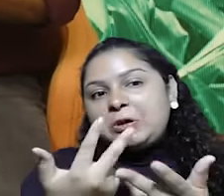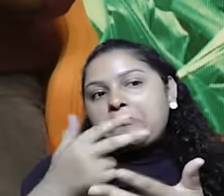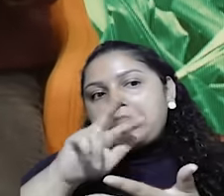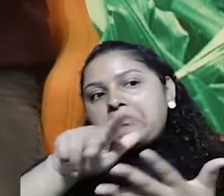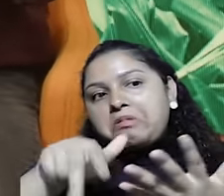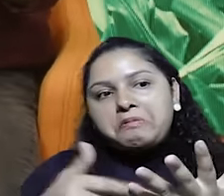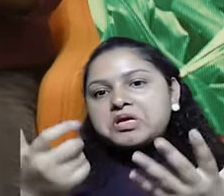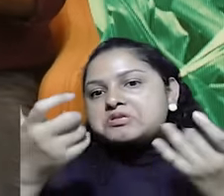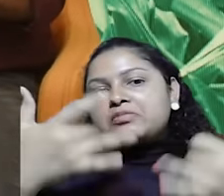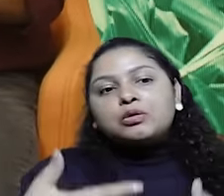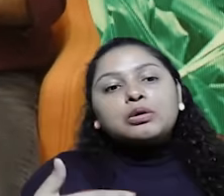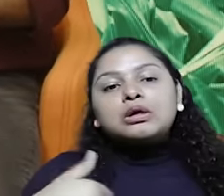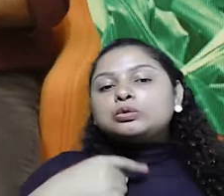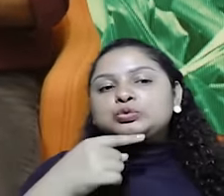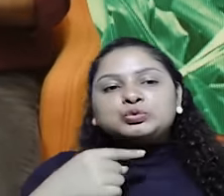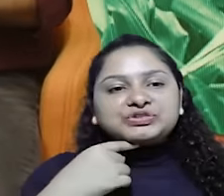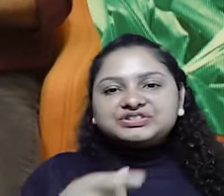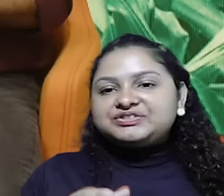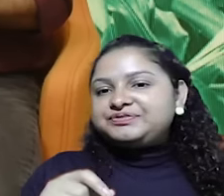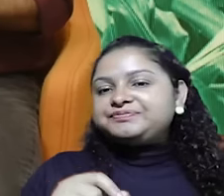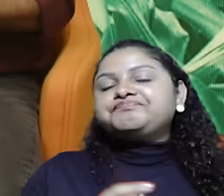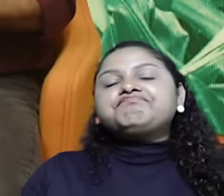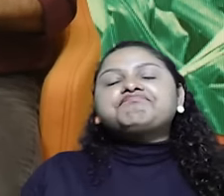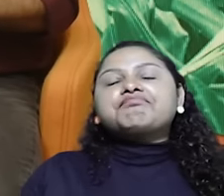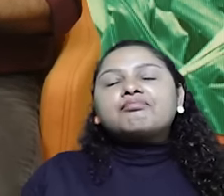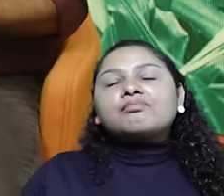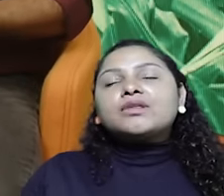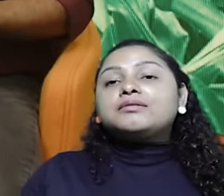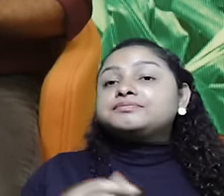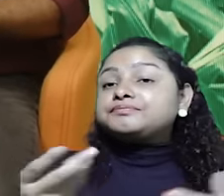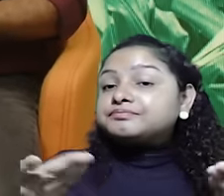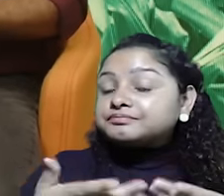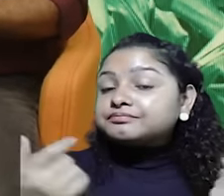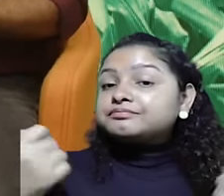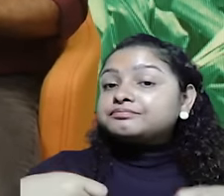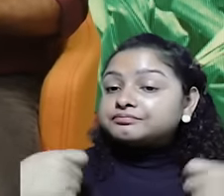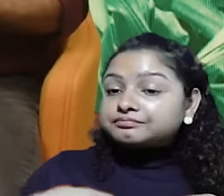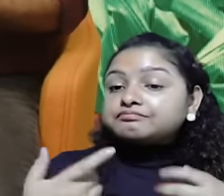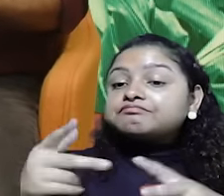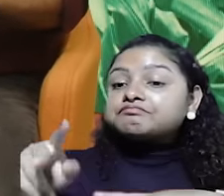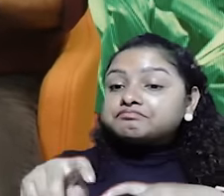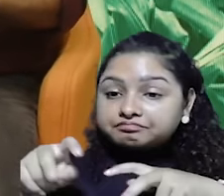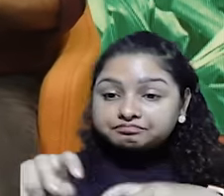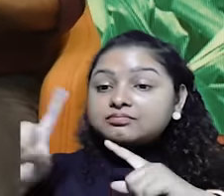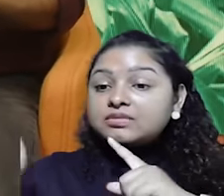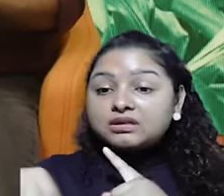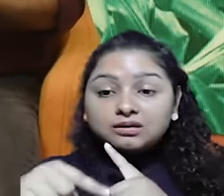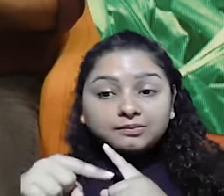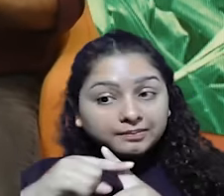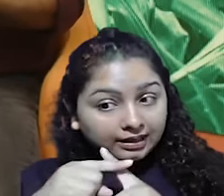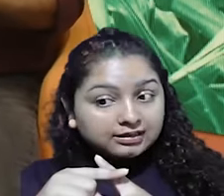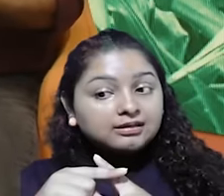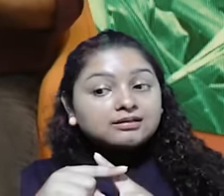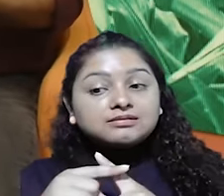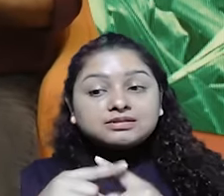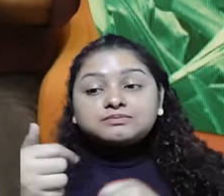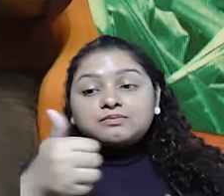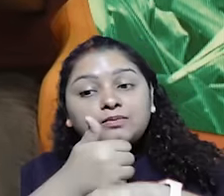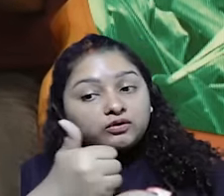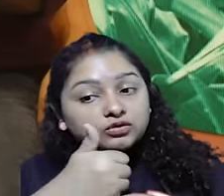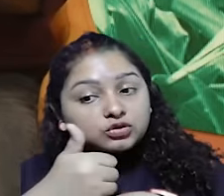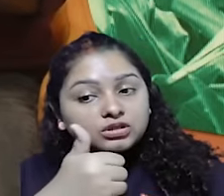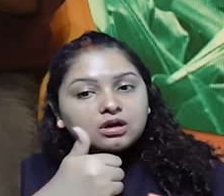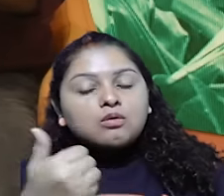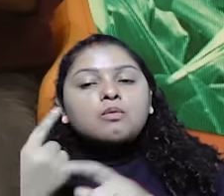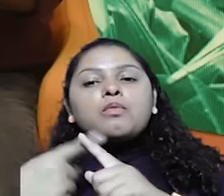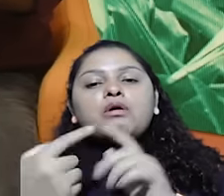aqui eu comecei a pensar falar poxa Realmente eu preciso agora ser um produtor rural mais ainda profissional porque eu já